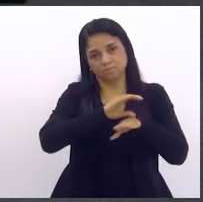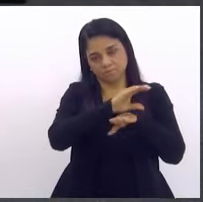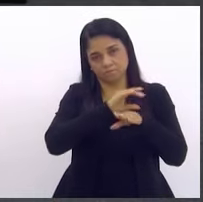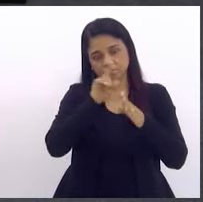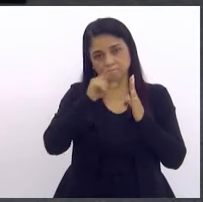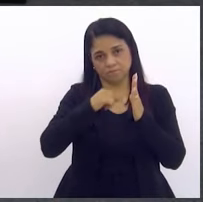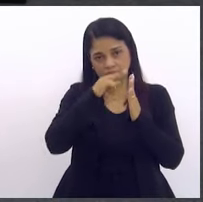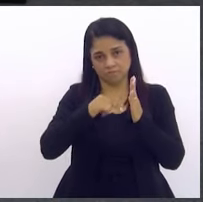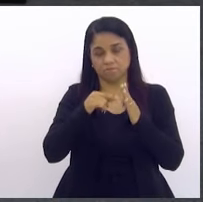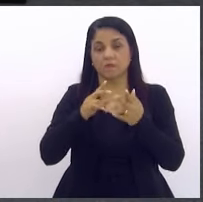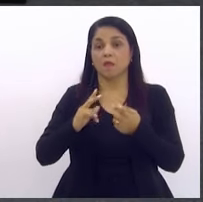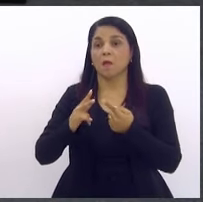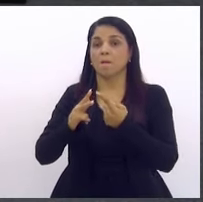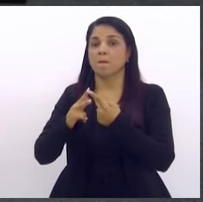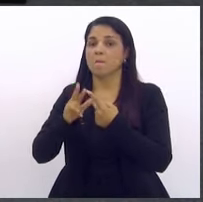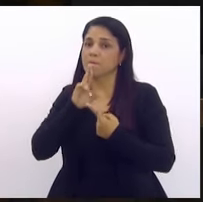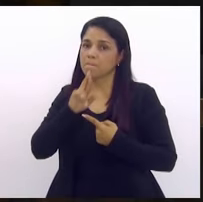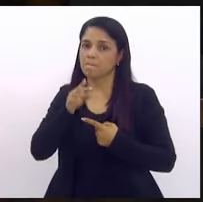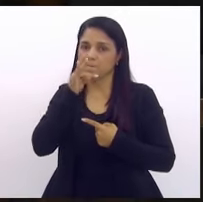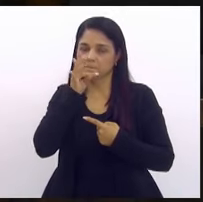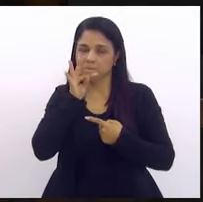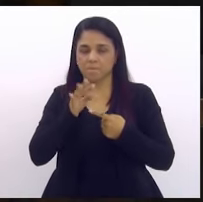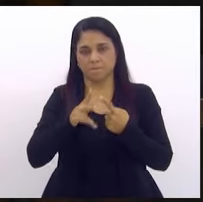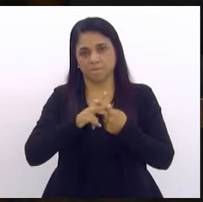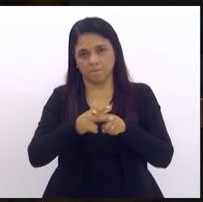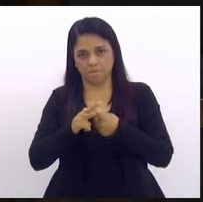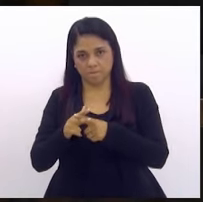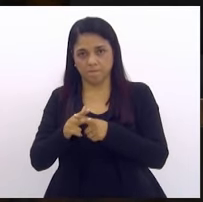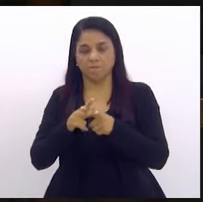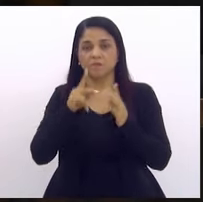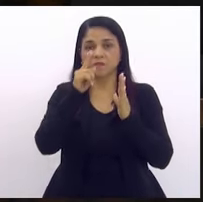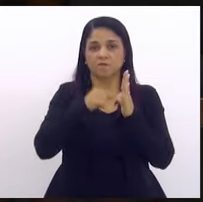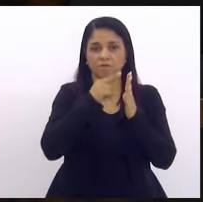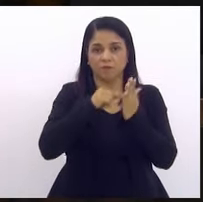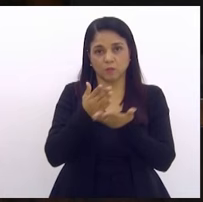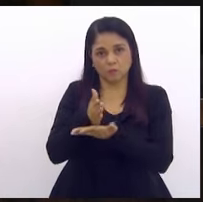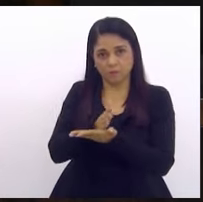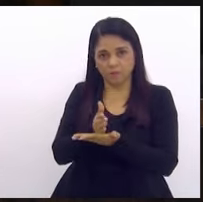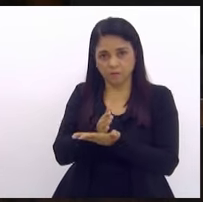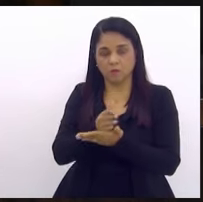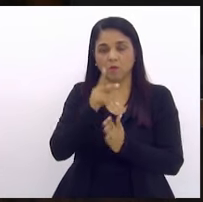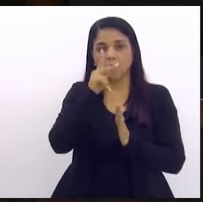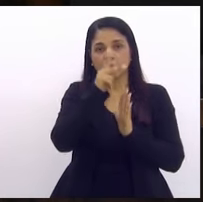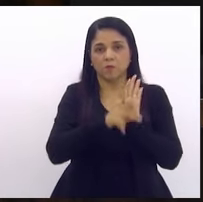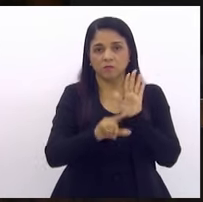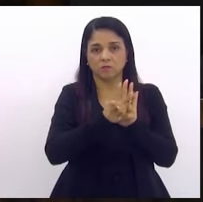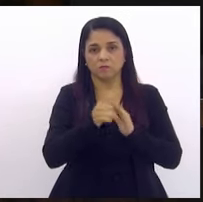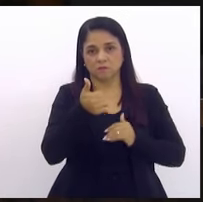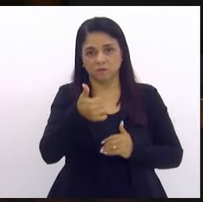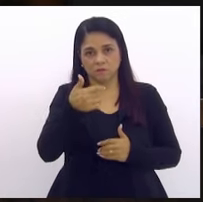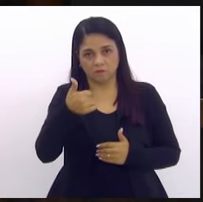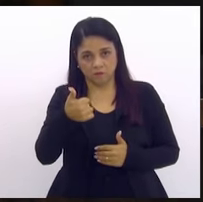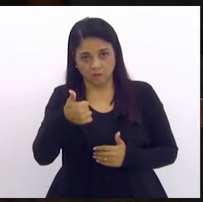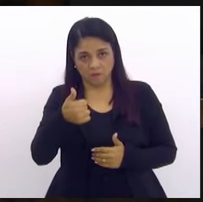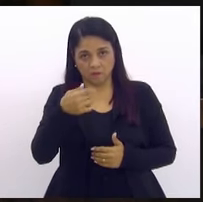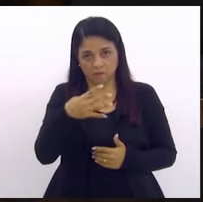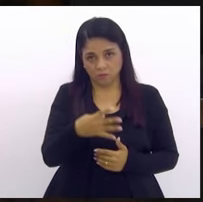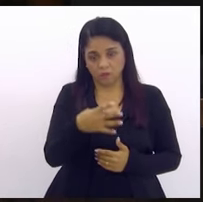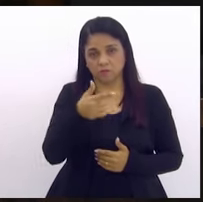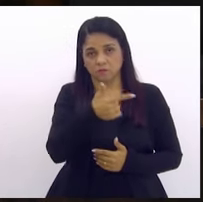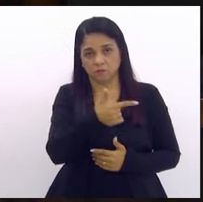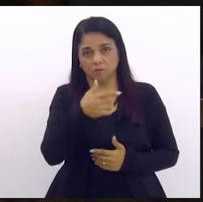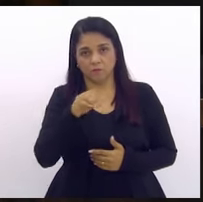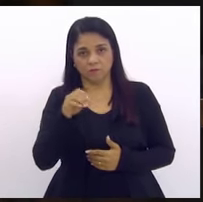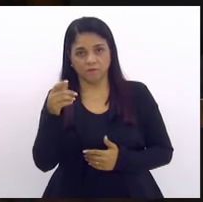Neto. Pela manutenção, presidente. Veto parcial oposto ao projeto de lei número 114/2023,